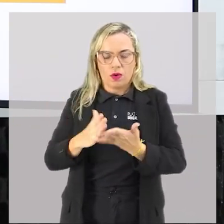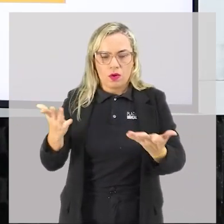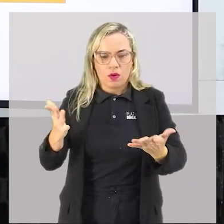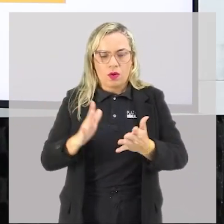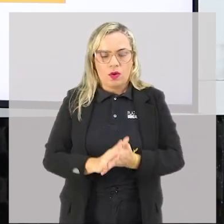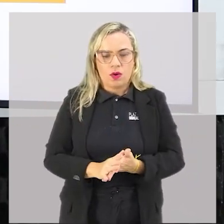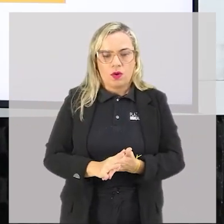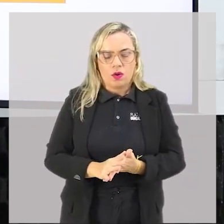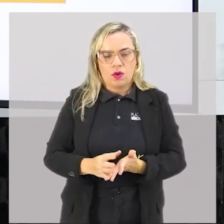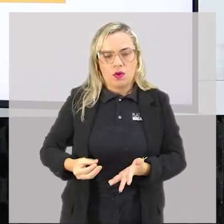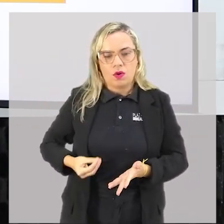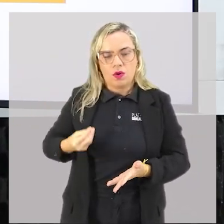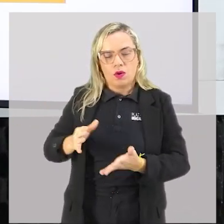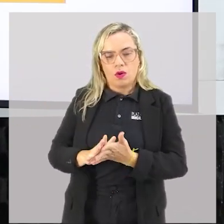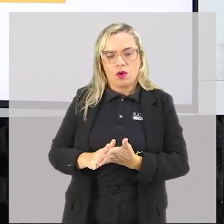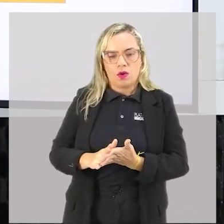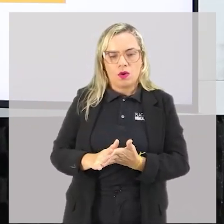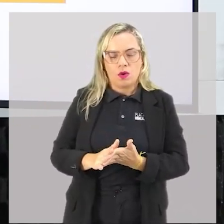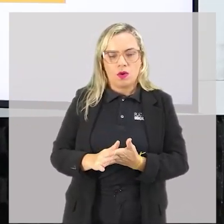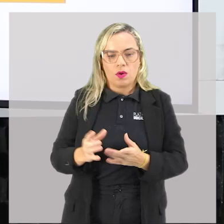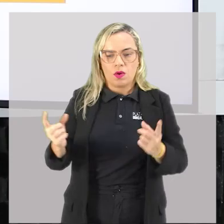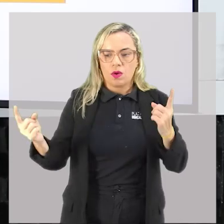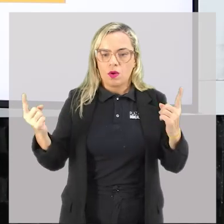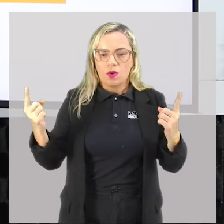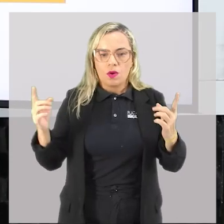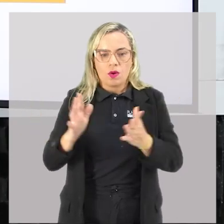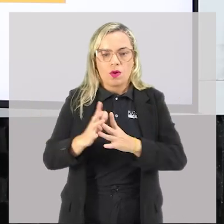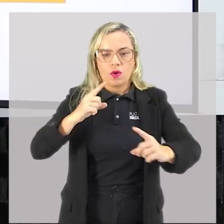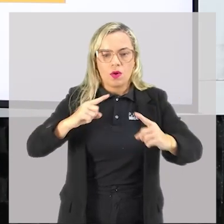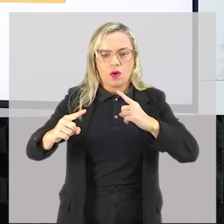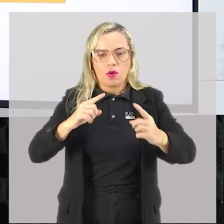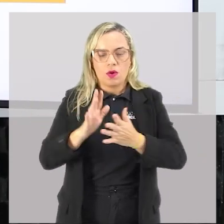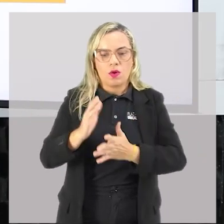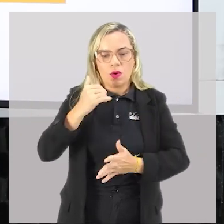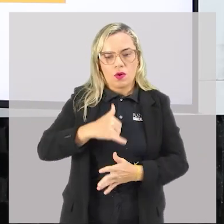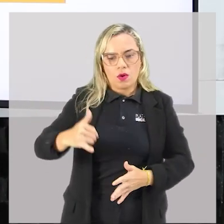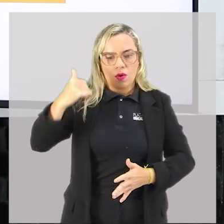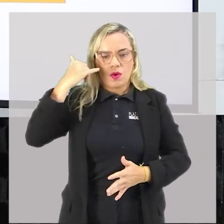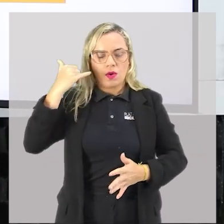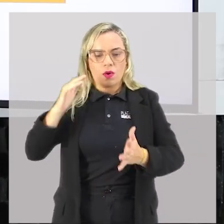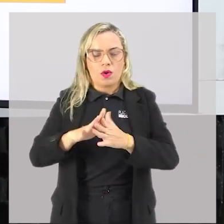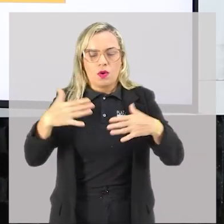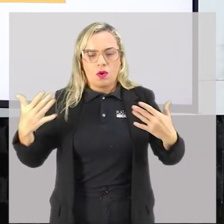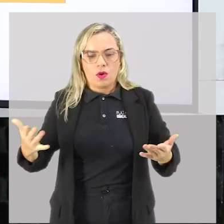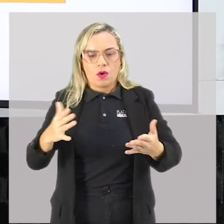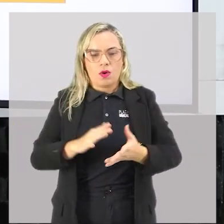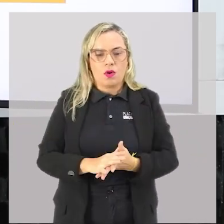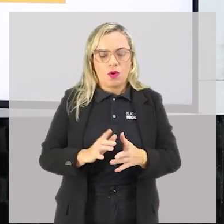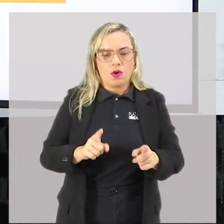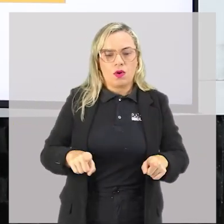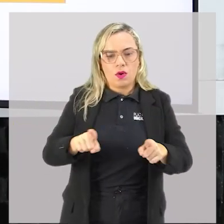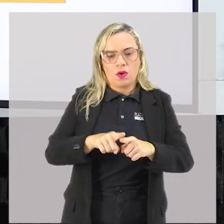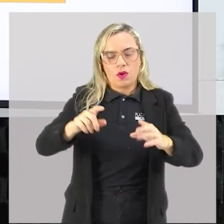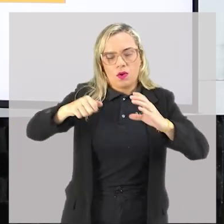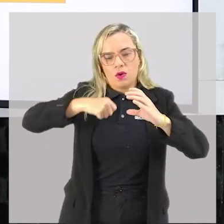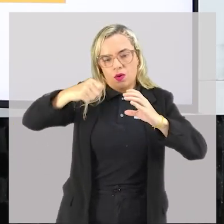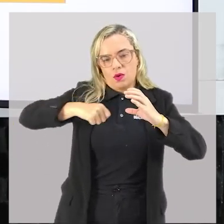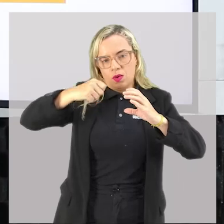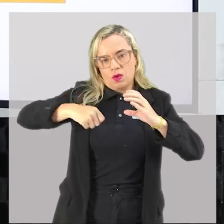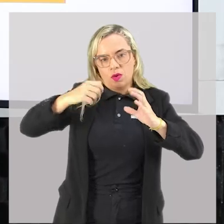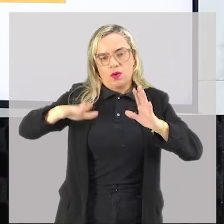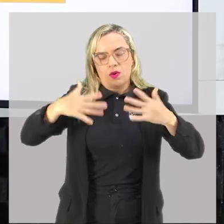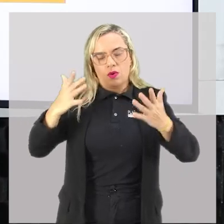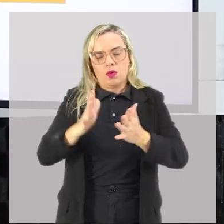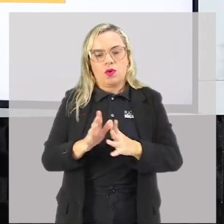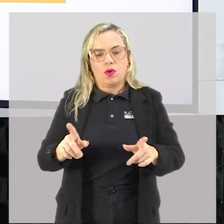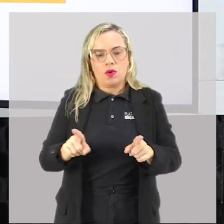entrevista presencial, cara a cara. As entrevistas telefônicas ou as entrevistas hoje em dia de vídeo, que são essas